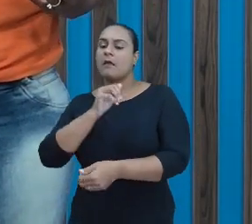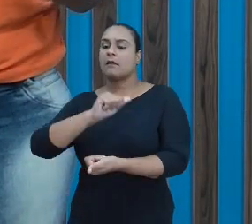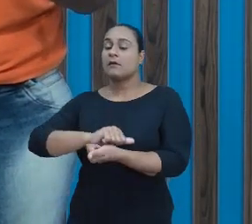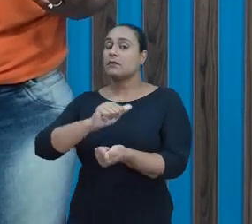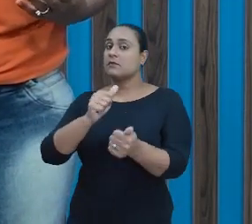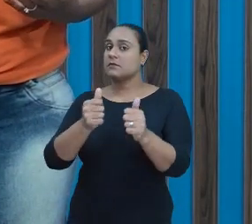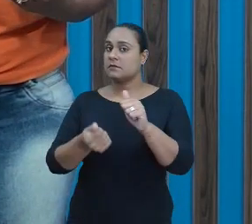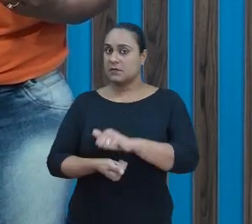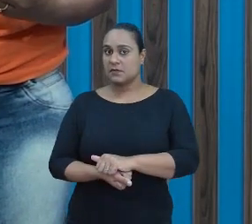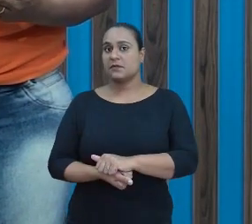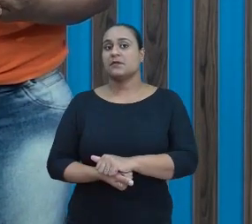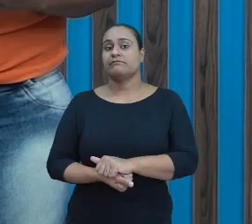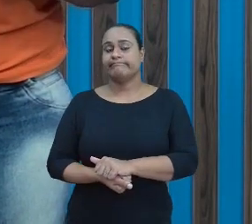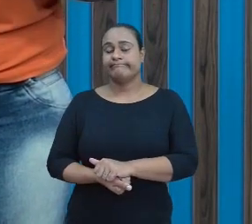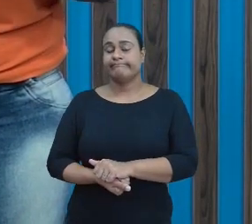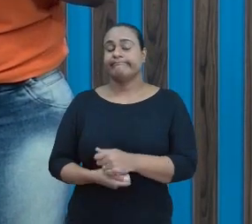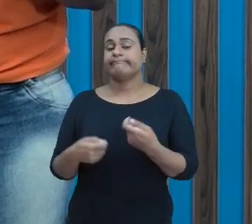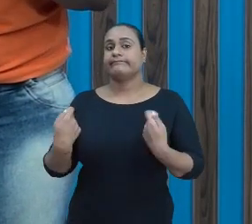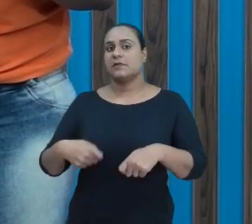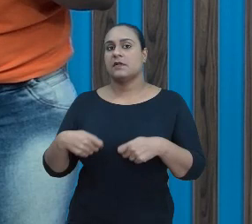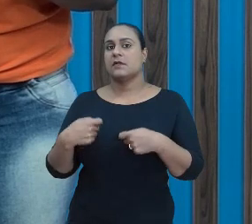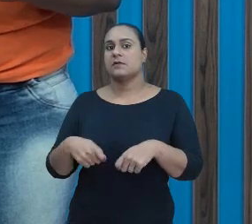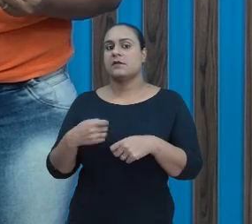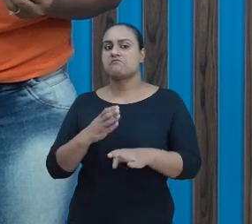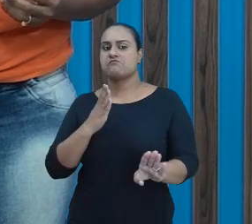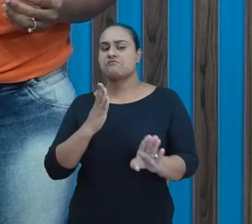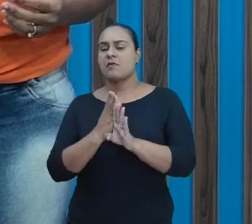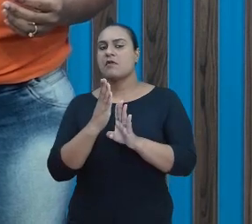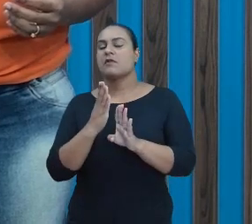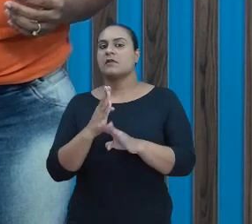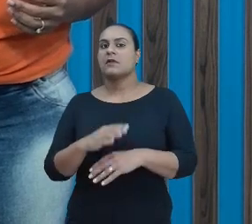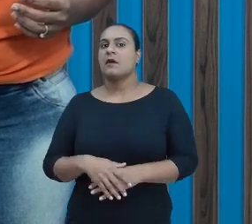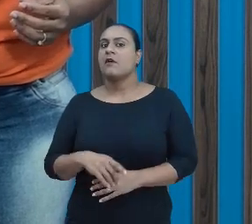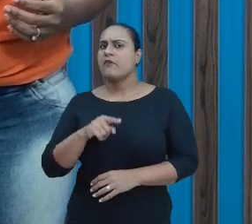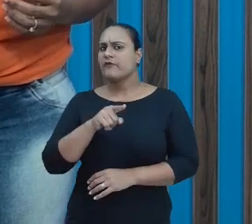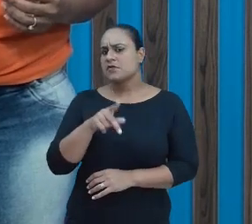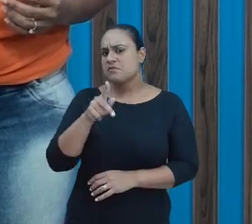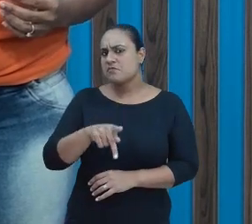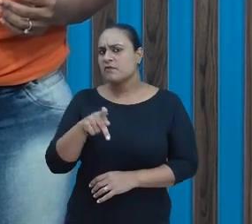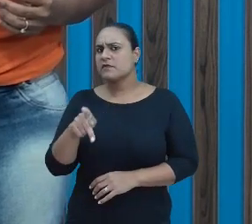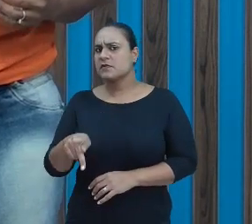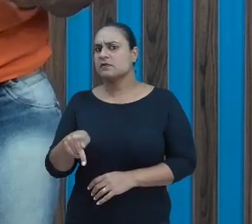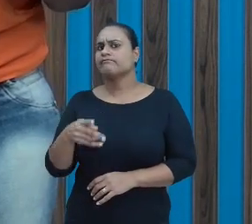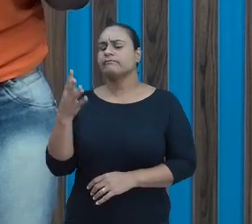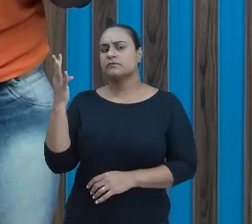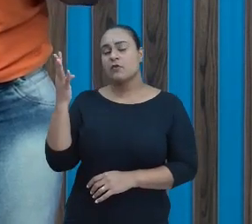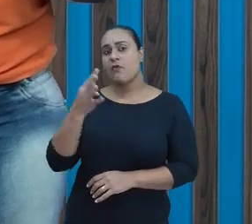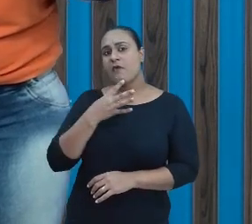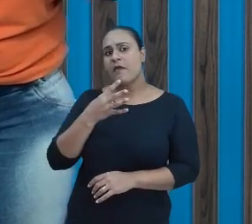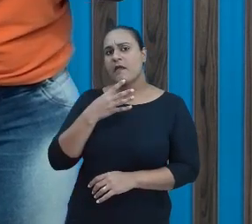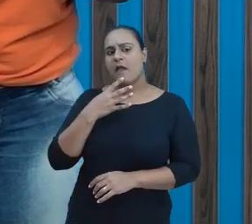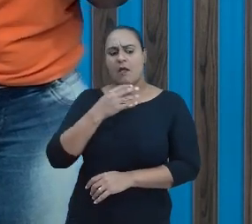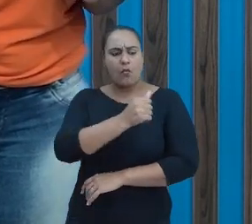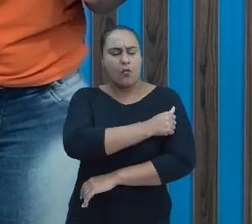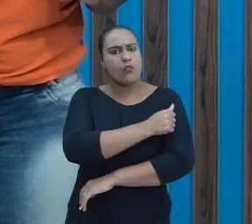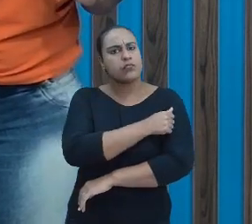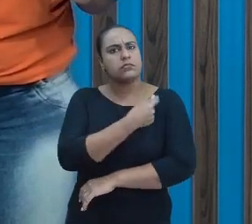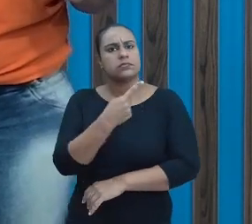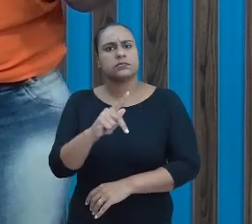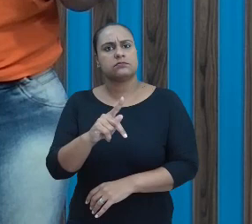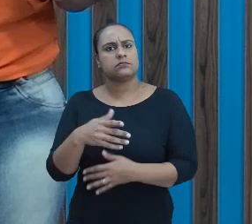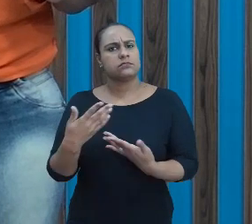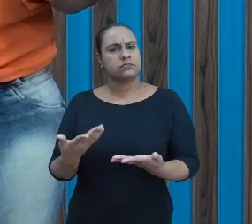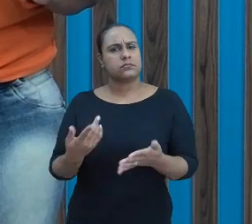adaptações que temos que encontrar, porque você, professor, que conhece seu estudante, não existe uma receita